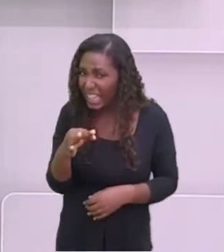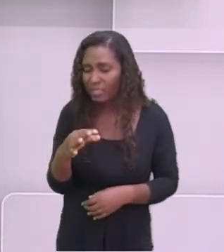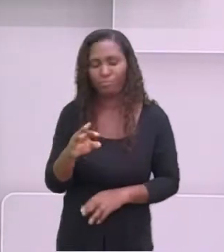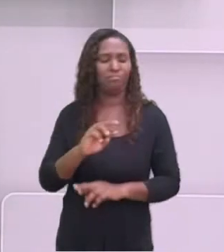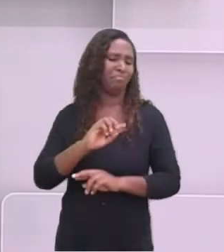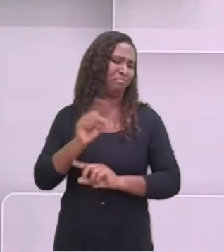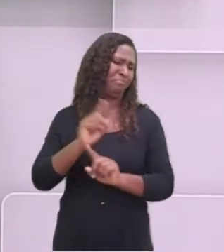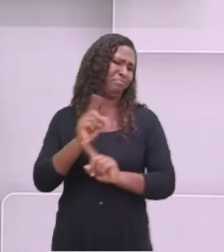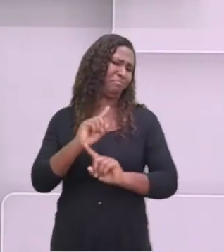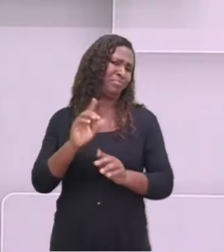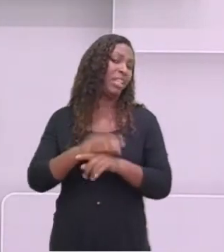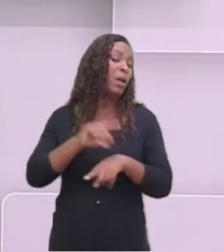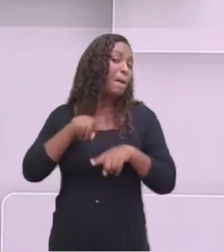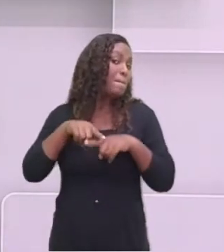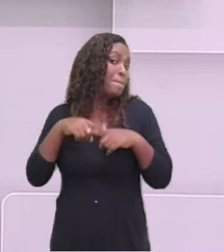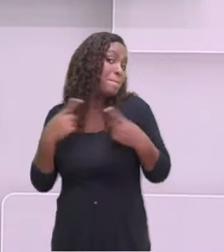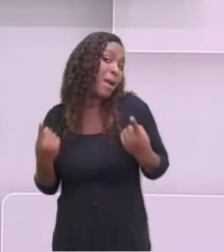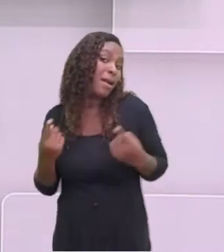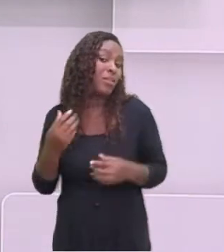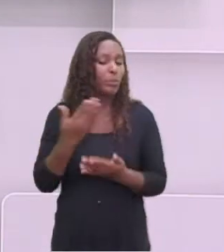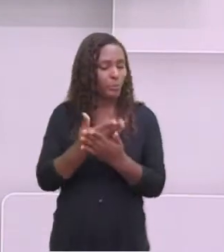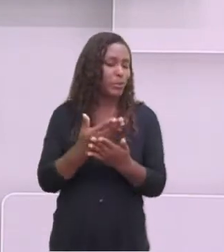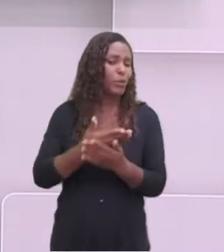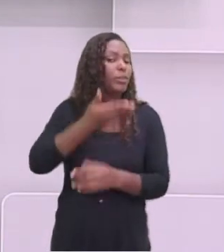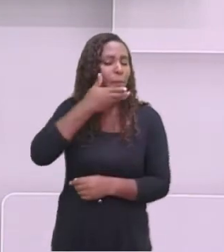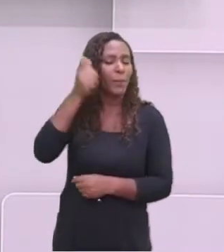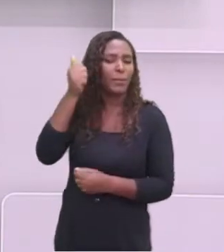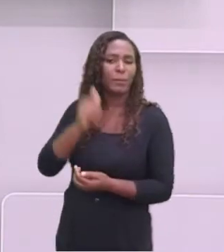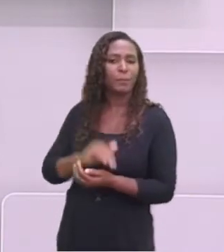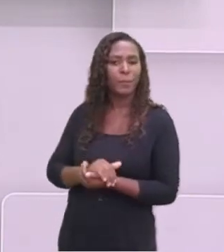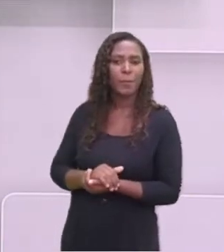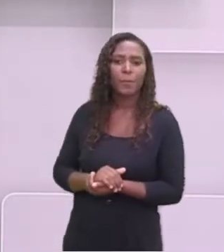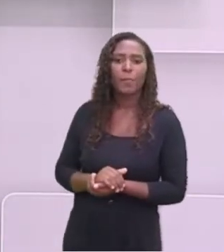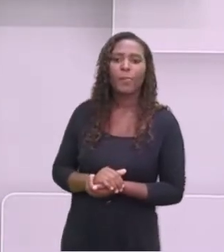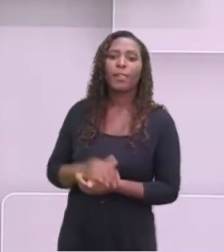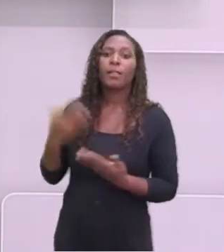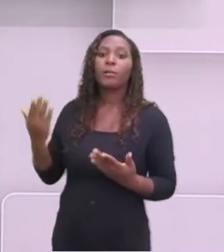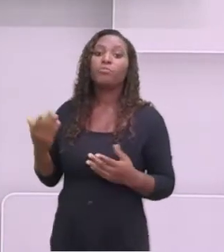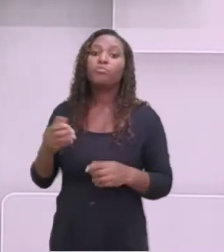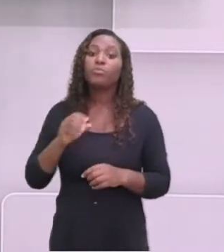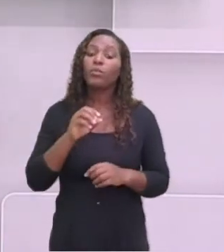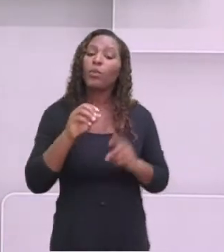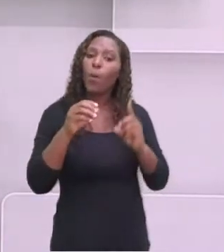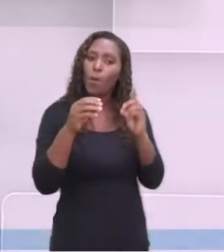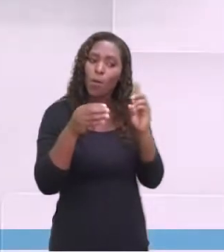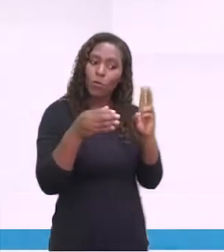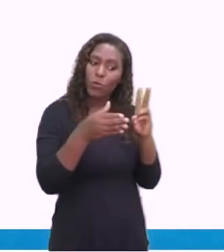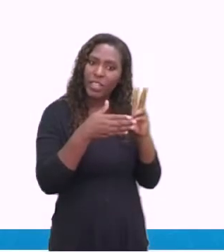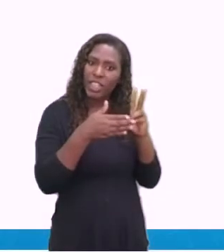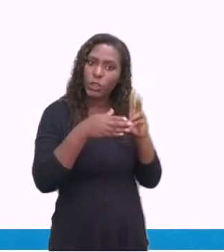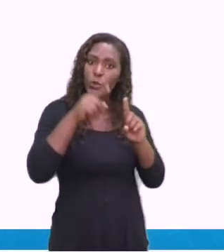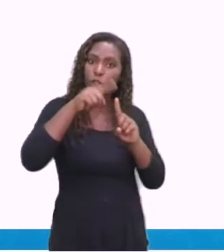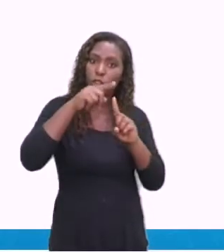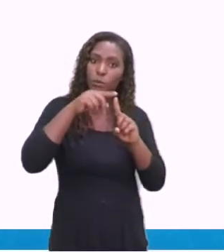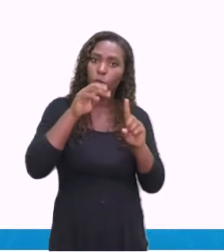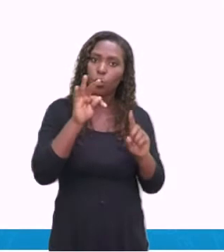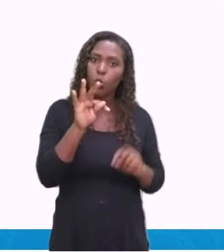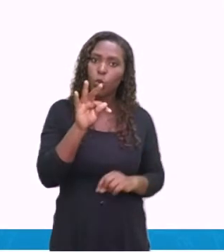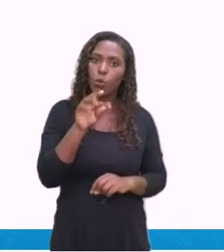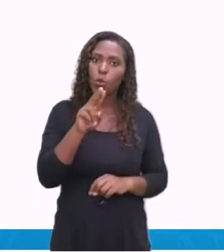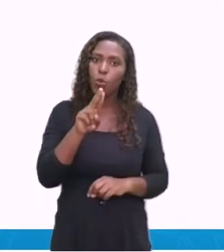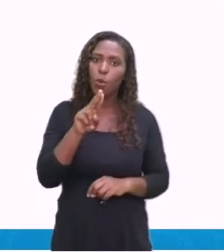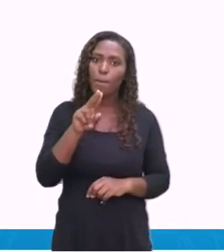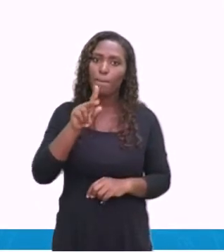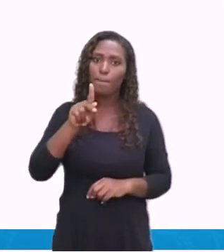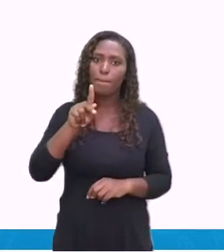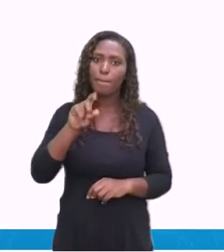não, mas vamos dar uma olhadinha. Os tupis são as maiores partes dos povos indígenas